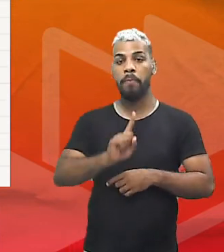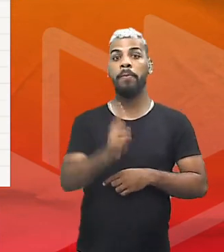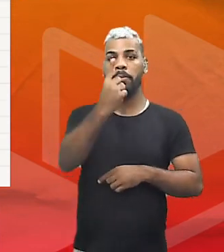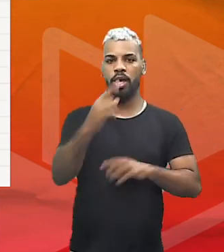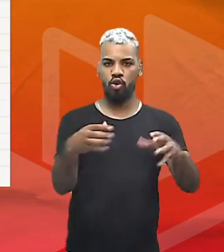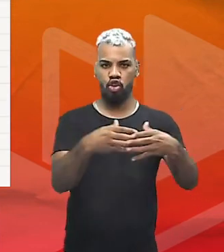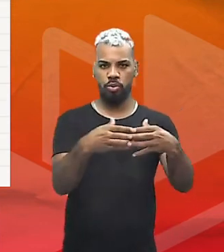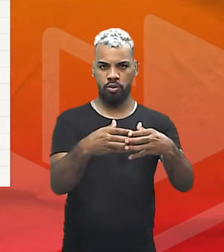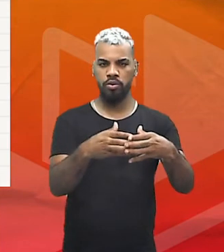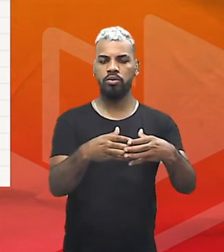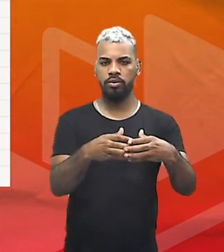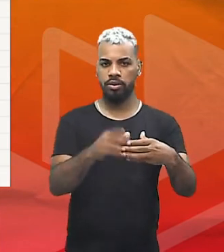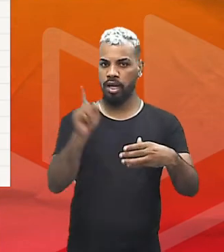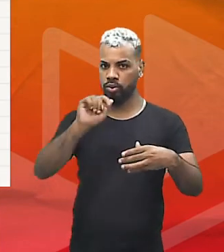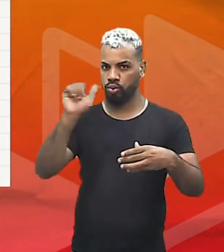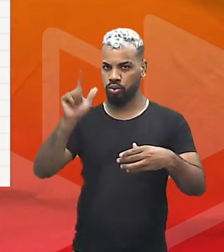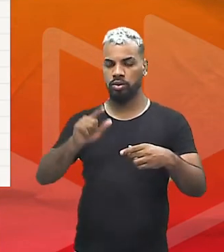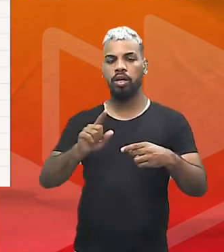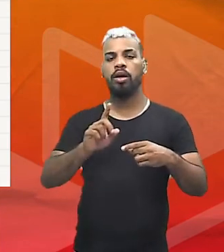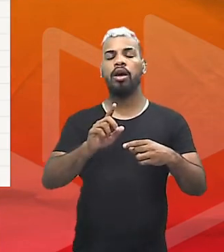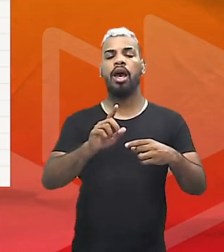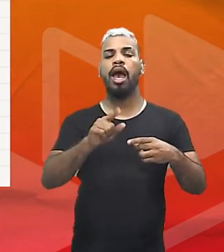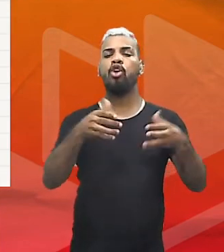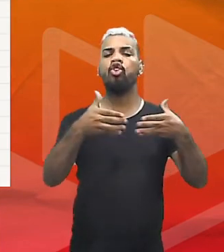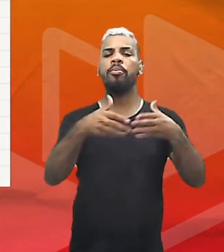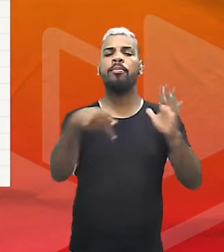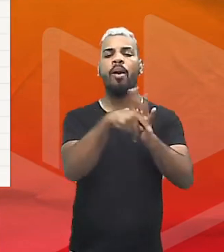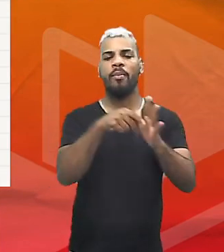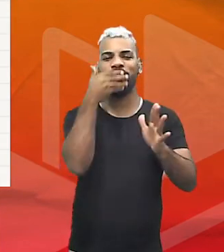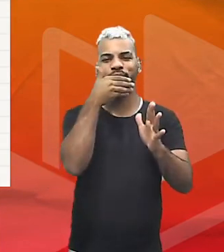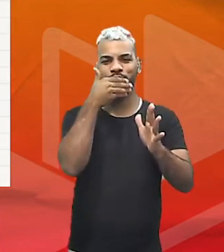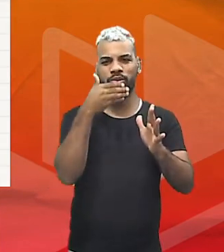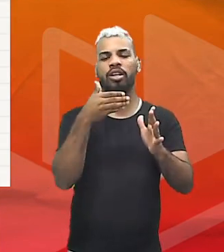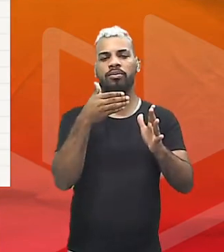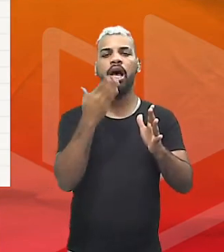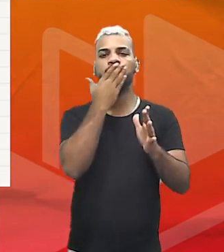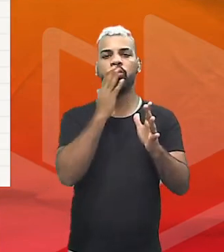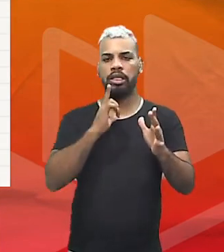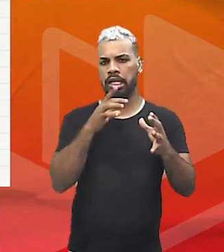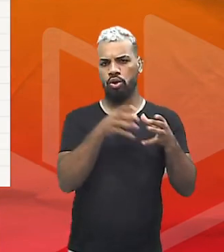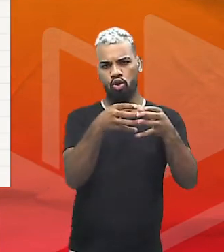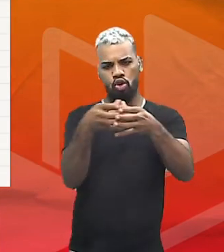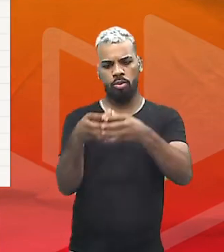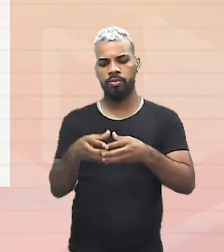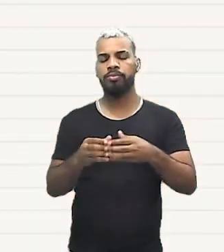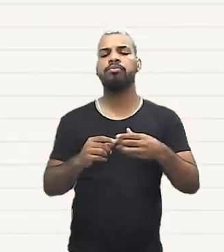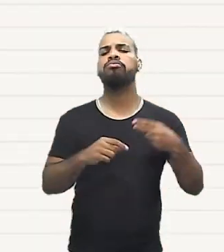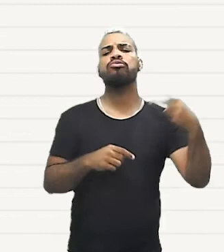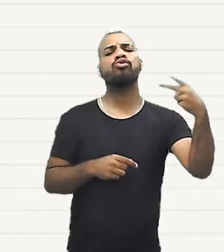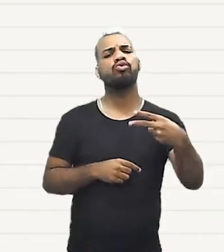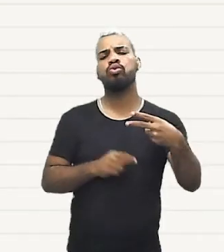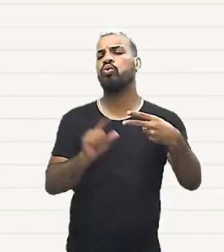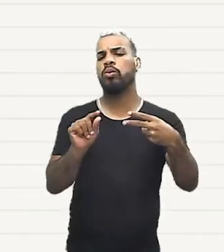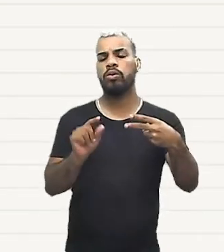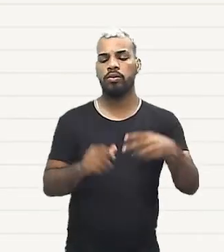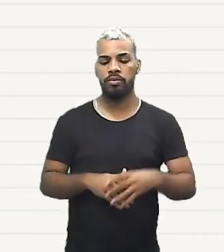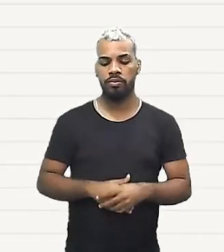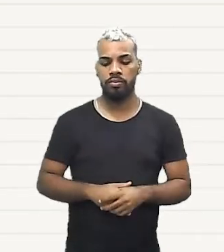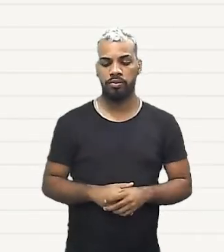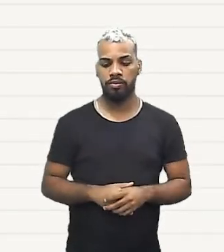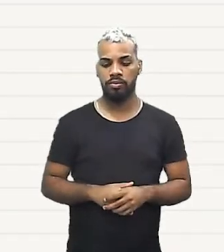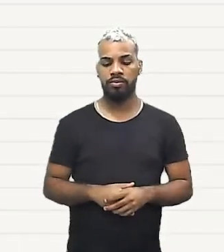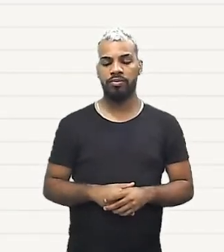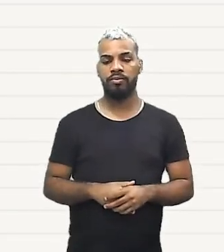tá é o primeiro grupo dos açúcares o segundo grupo são os oligossacarídeos